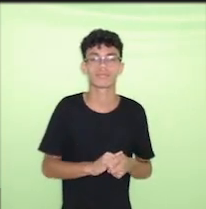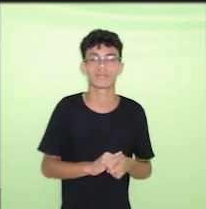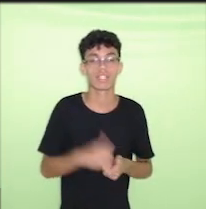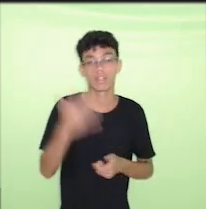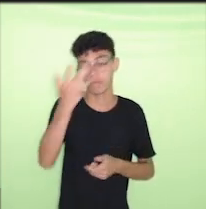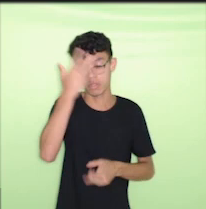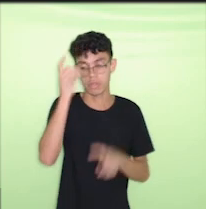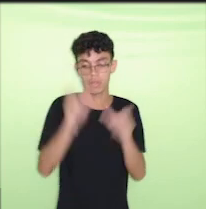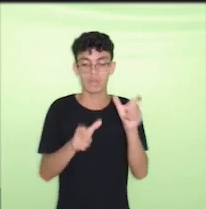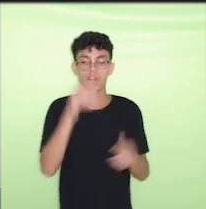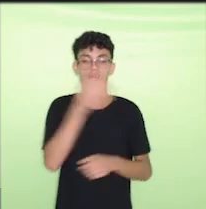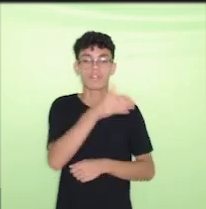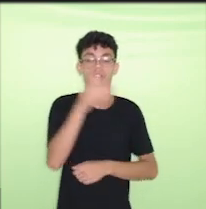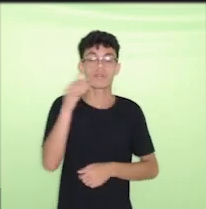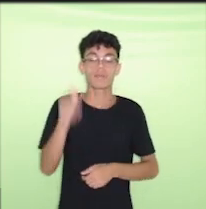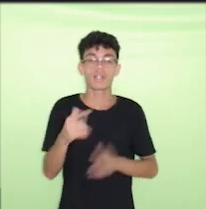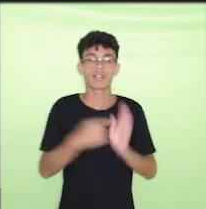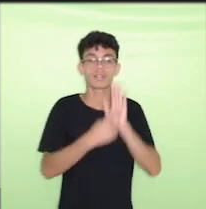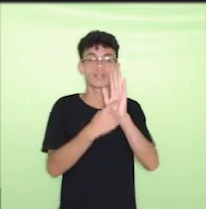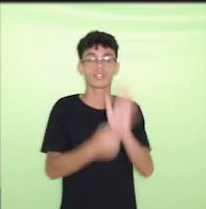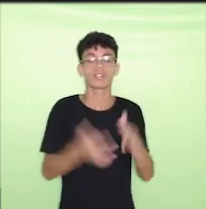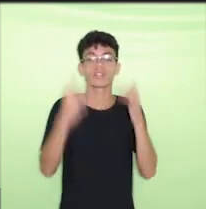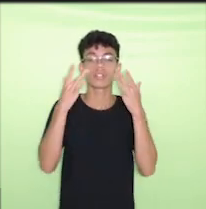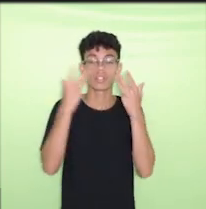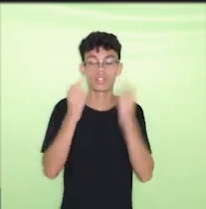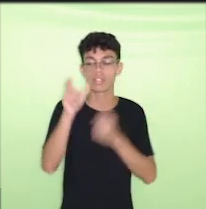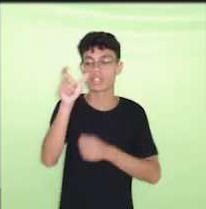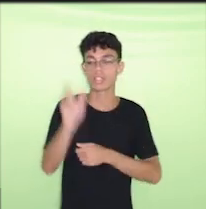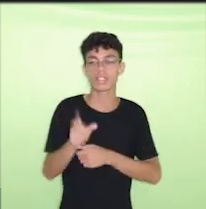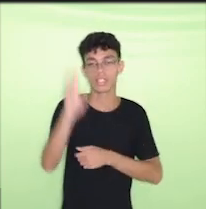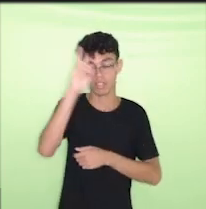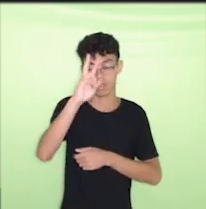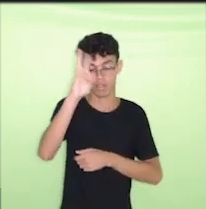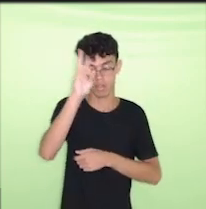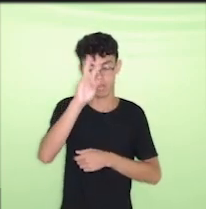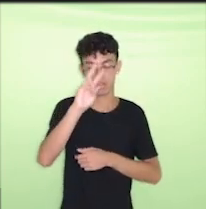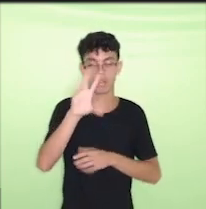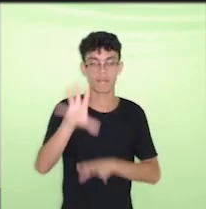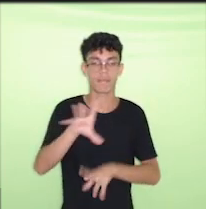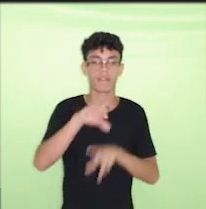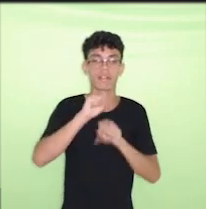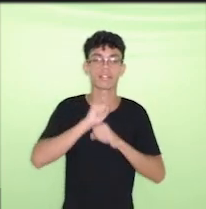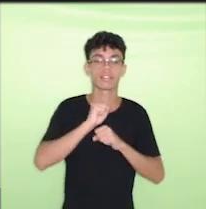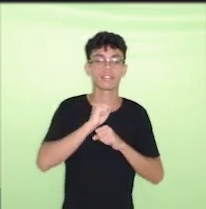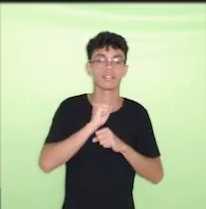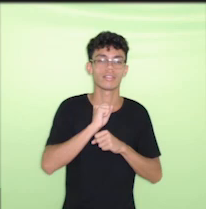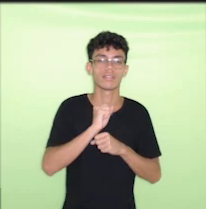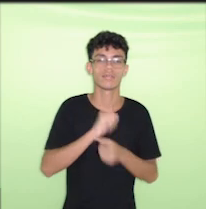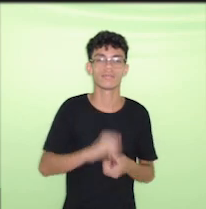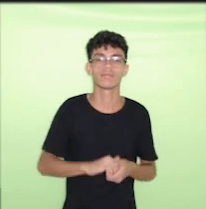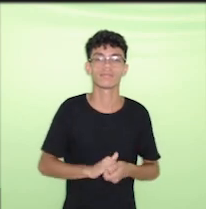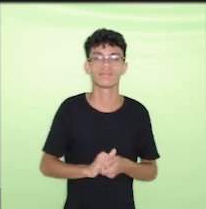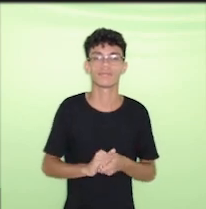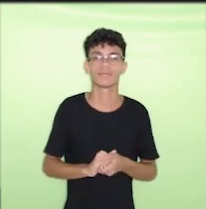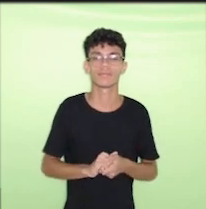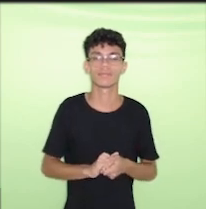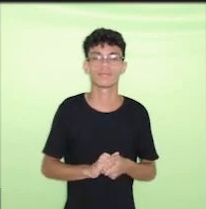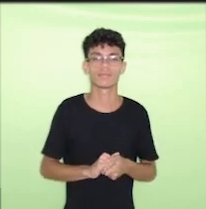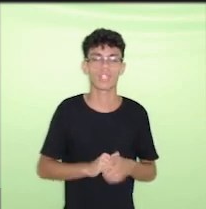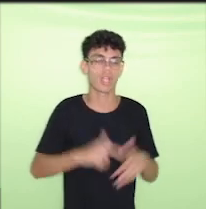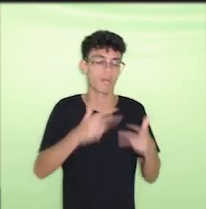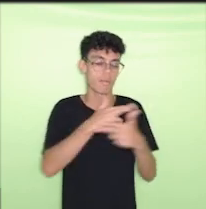obras dela, para tratar a coisa como uma deformação. mesmo, assim, porque é uma